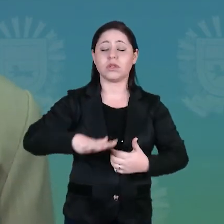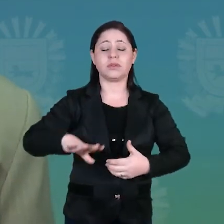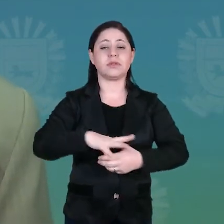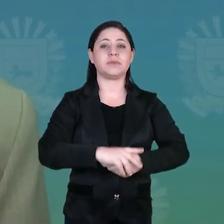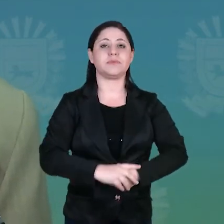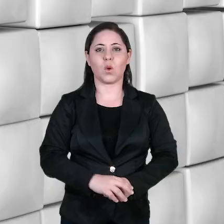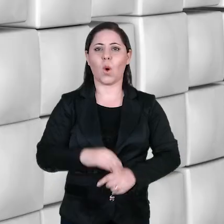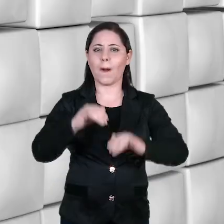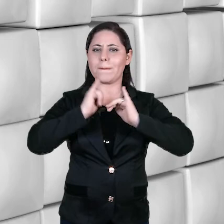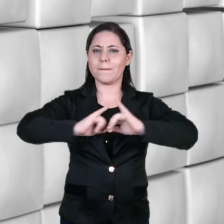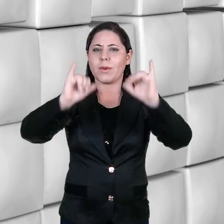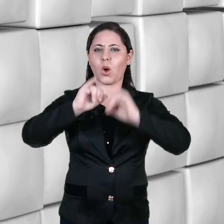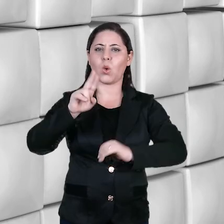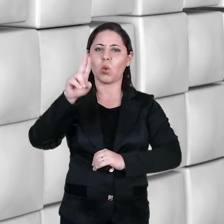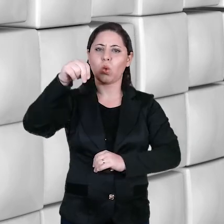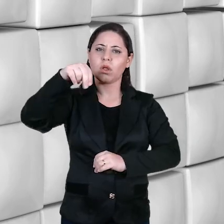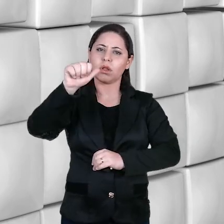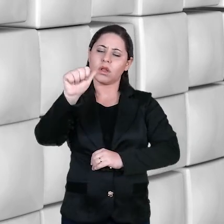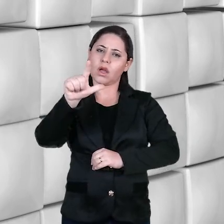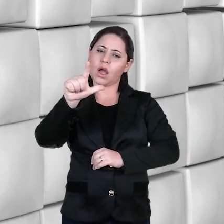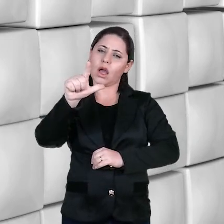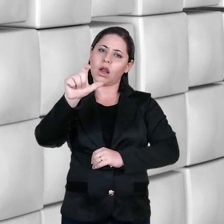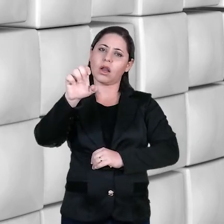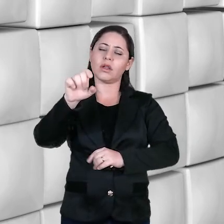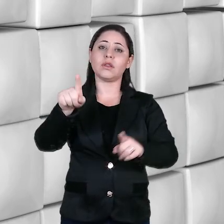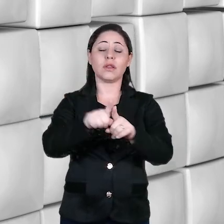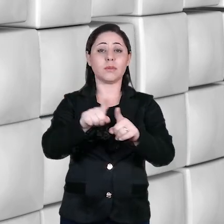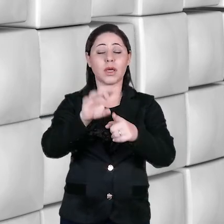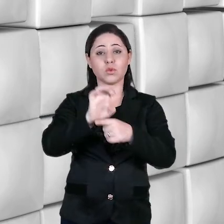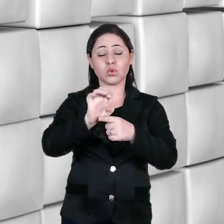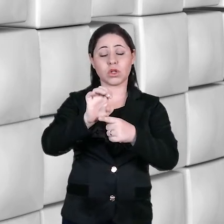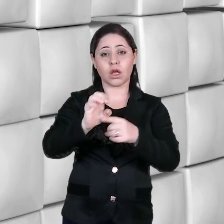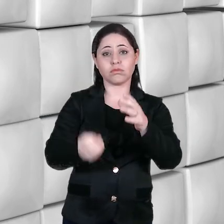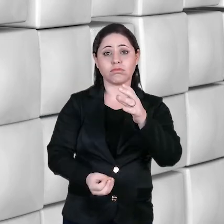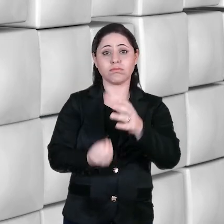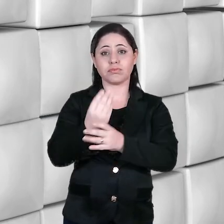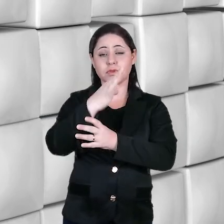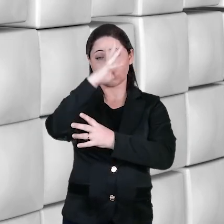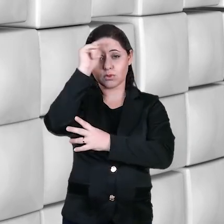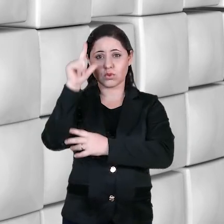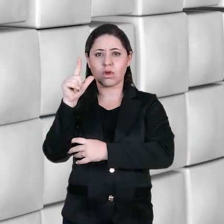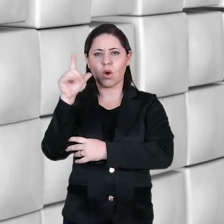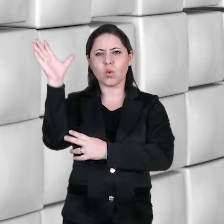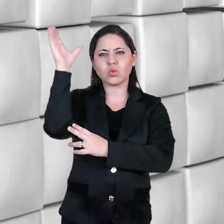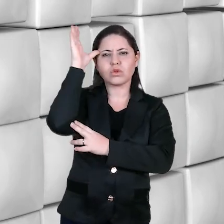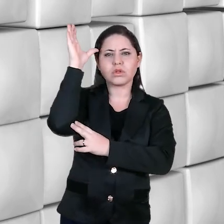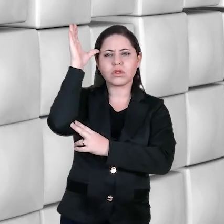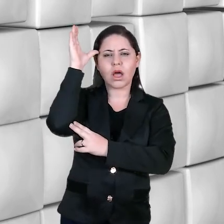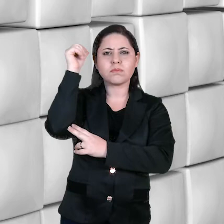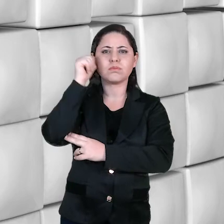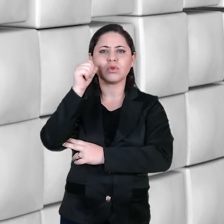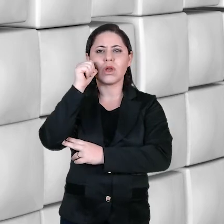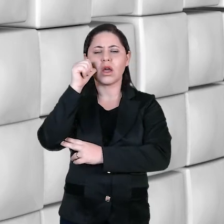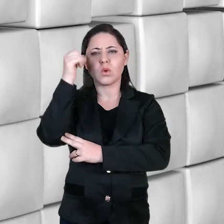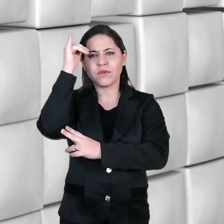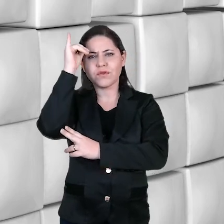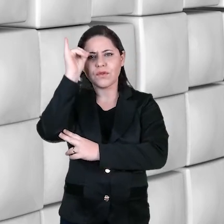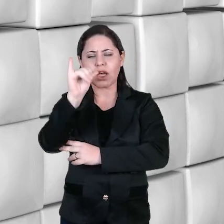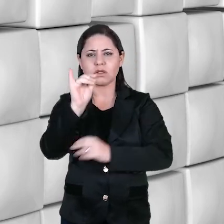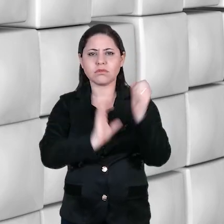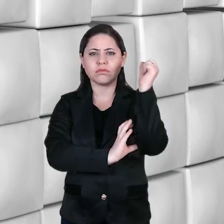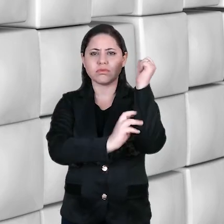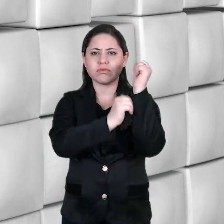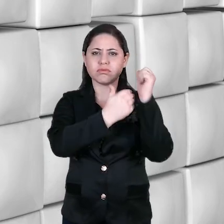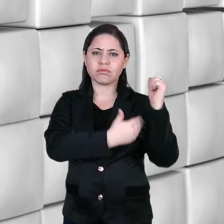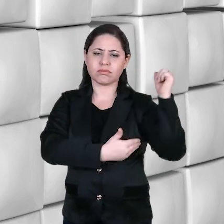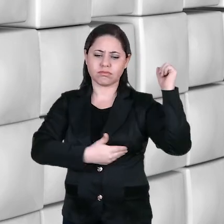assistência. Campanha Nacional da Unali é lançada também em Mato Grosso do Sul e quer ajudar a conscientizar as mulheres no